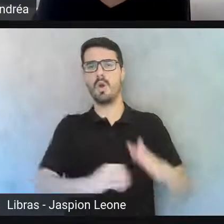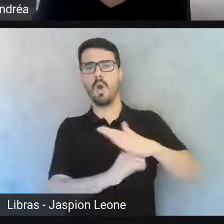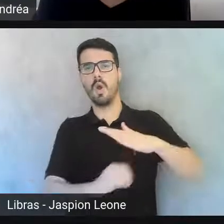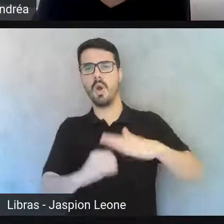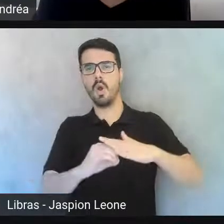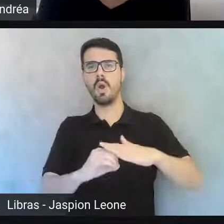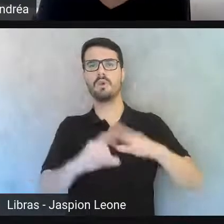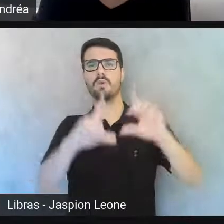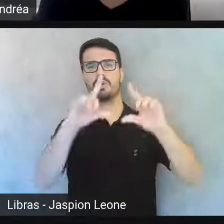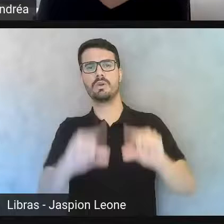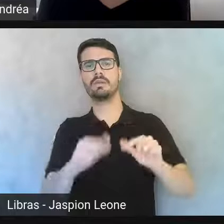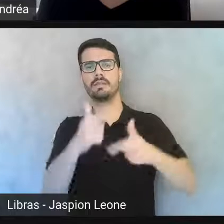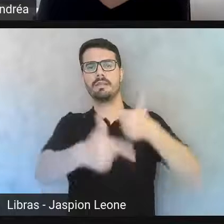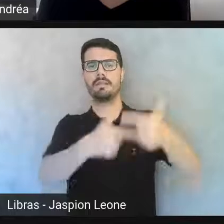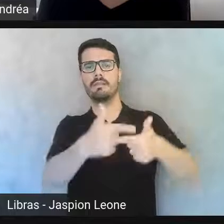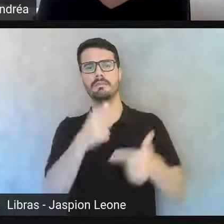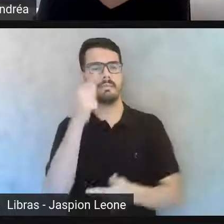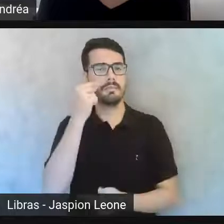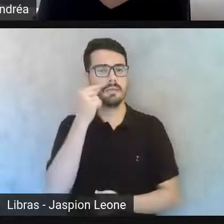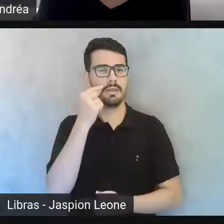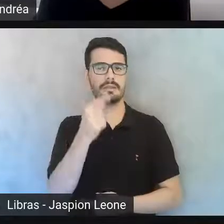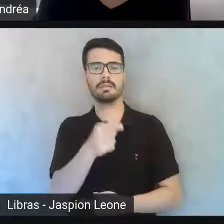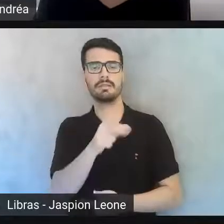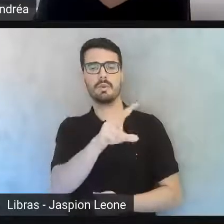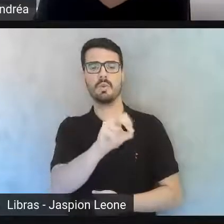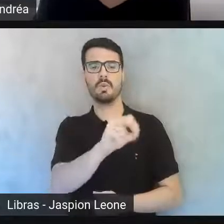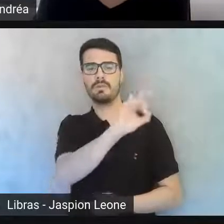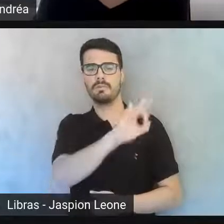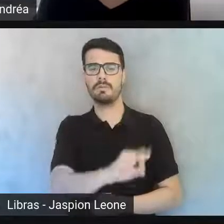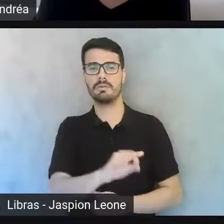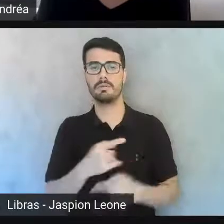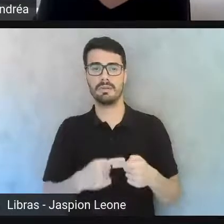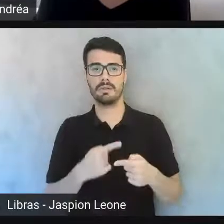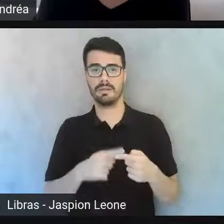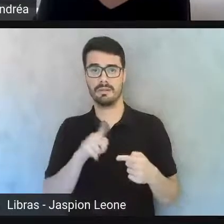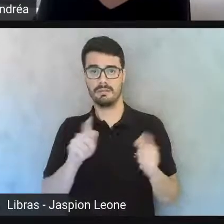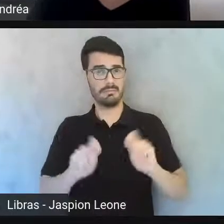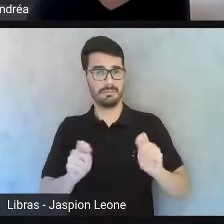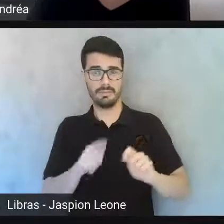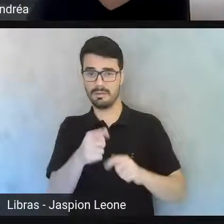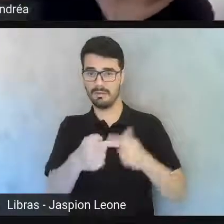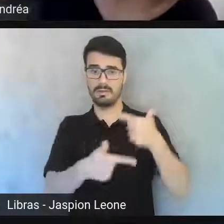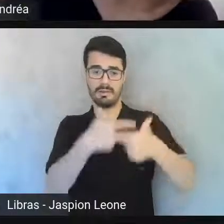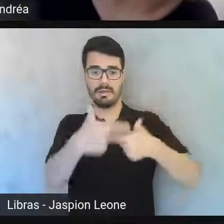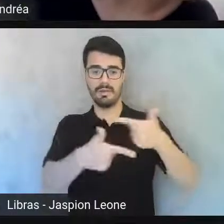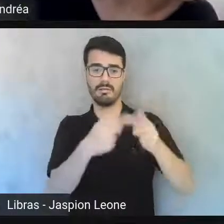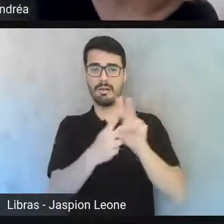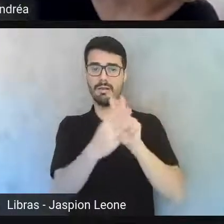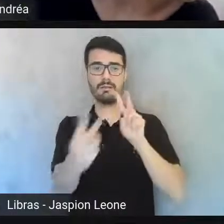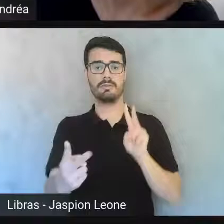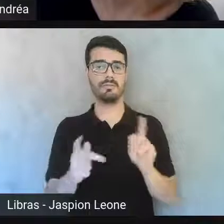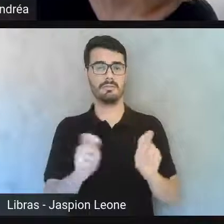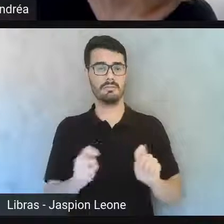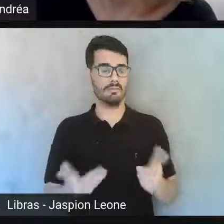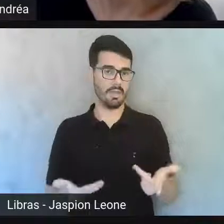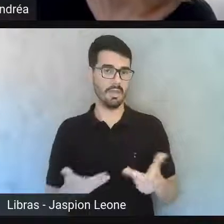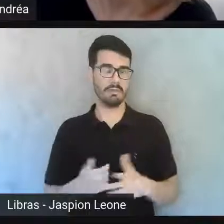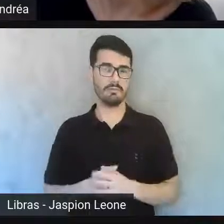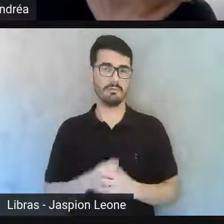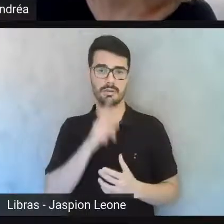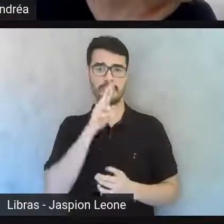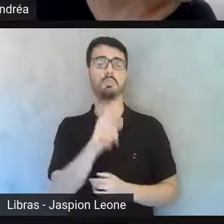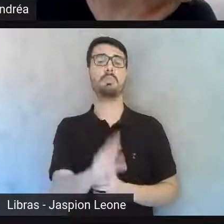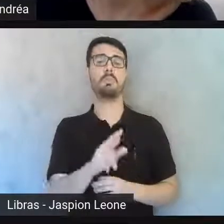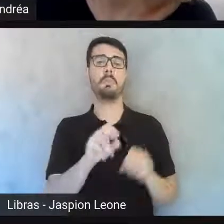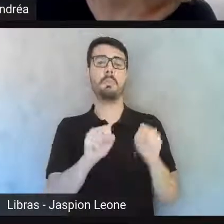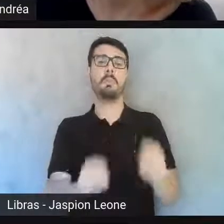trabalho presencial a 50%, porque está dando resultado trabalhar online, de casa, remotamente. Pode ser que venha